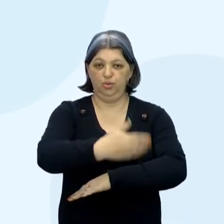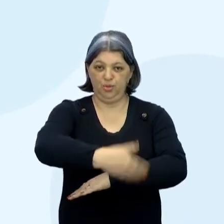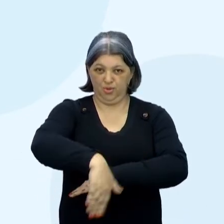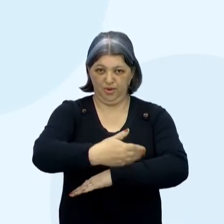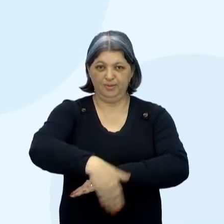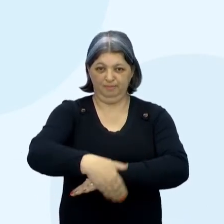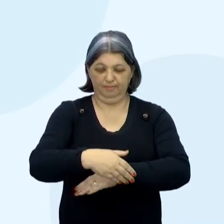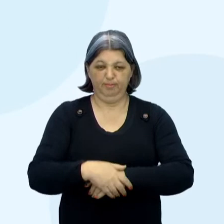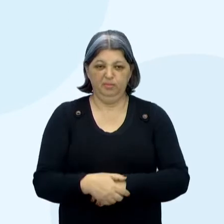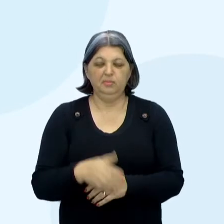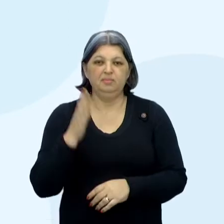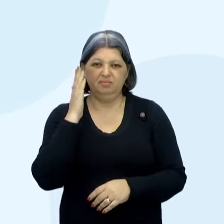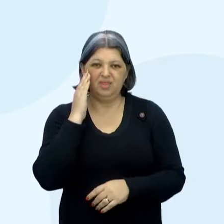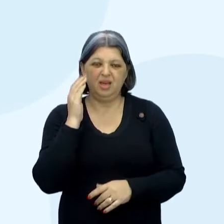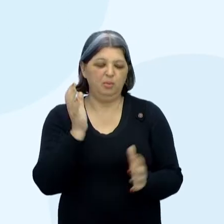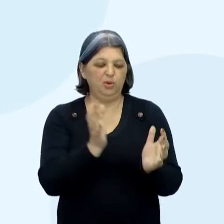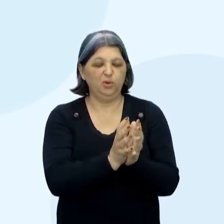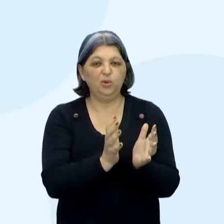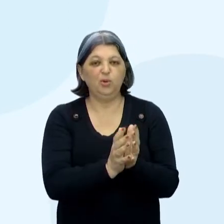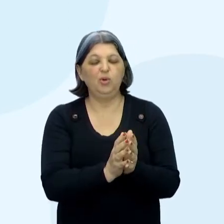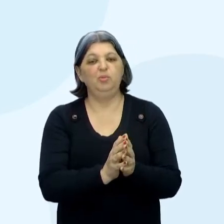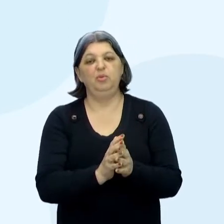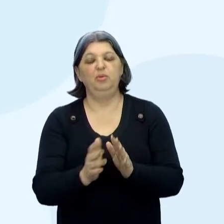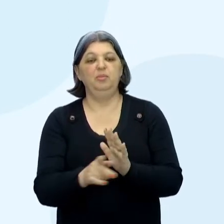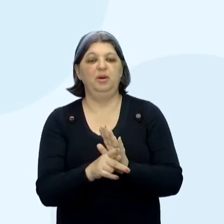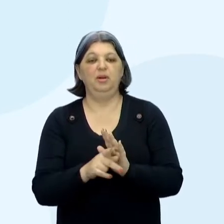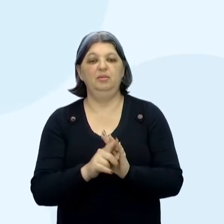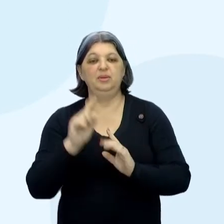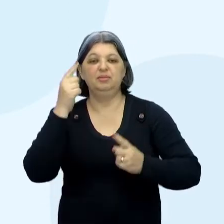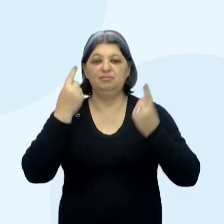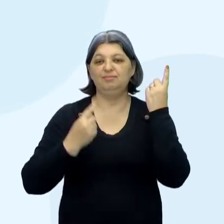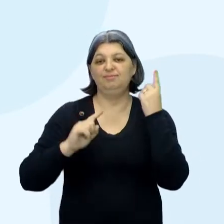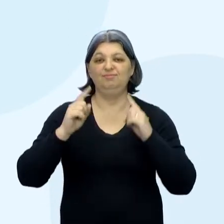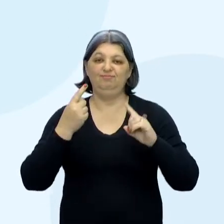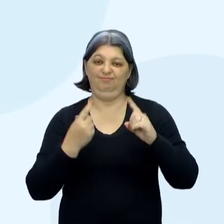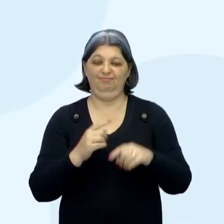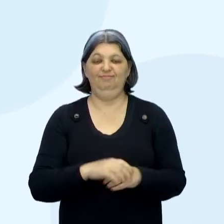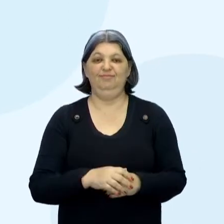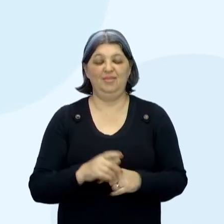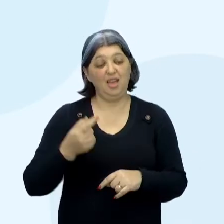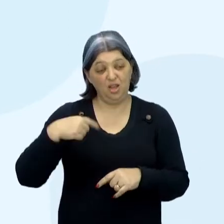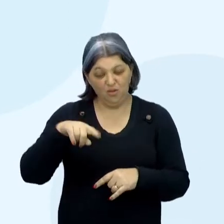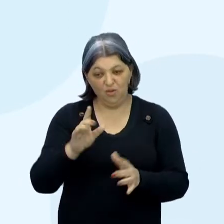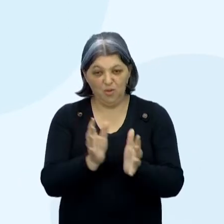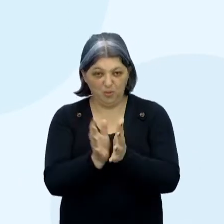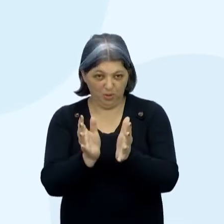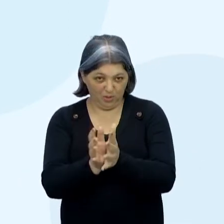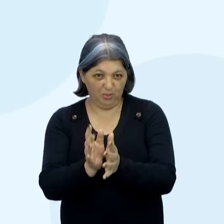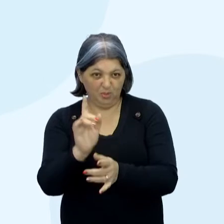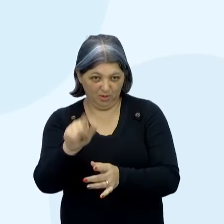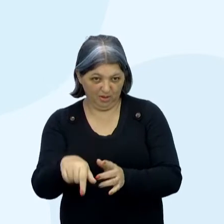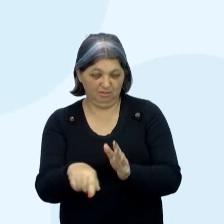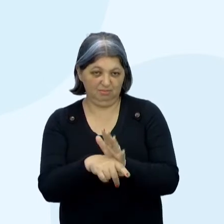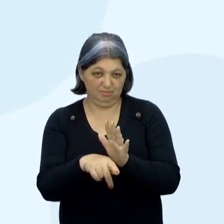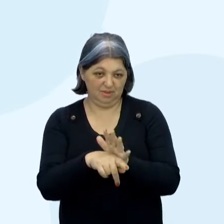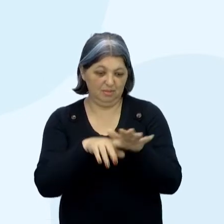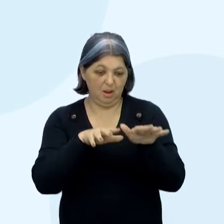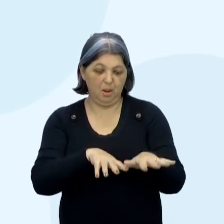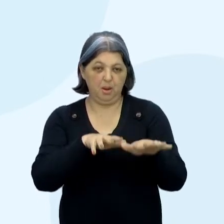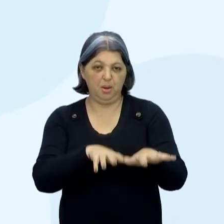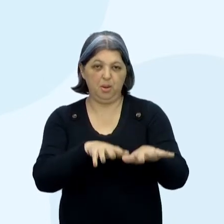de bloquinho, chega no carnaval, eu vou no bloquinho, etc, etc. Bloco de rua ele